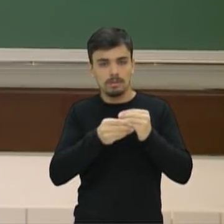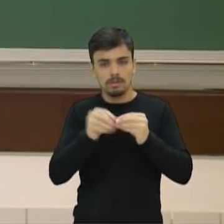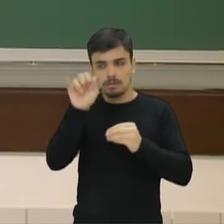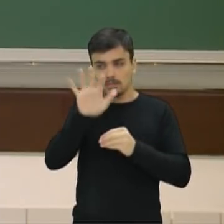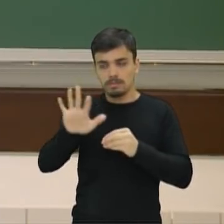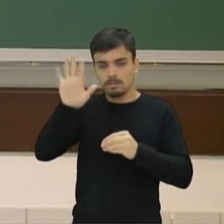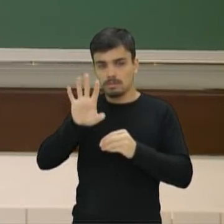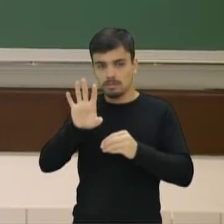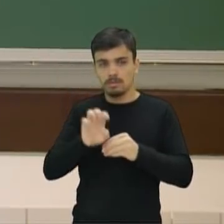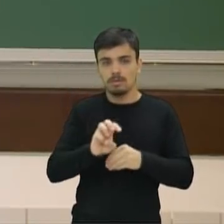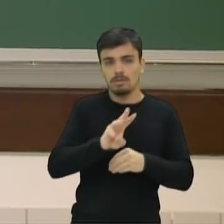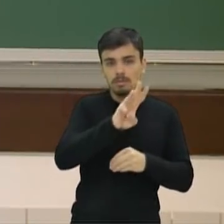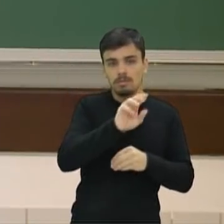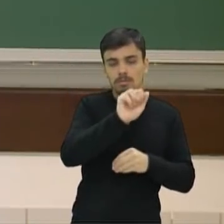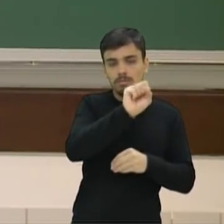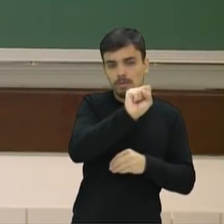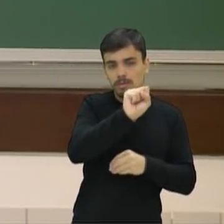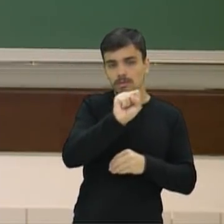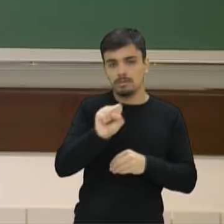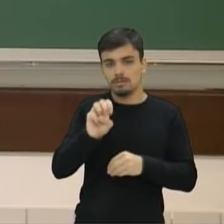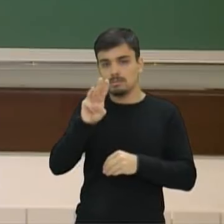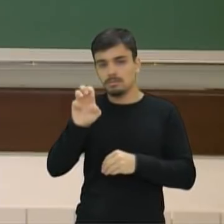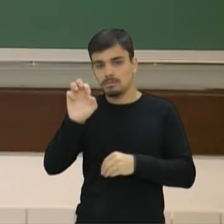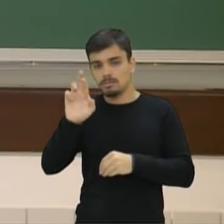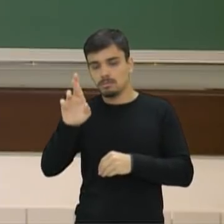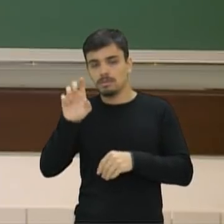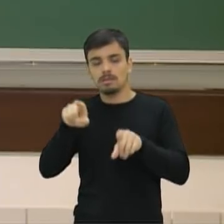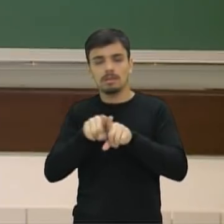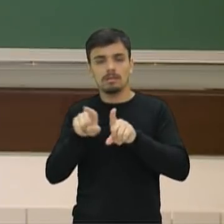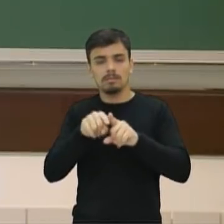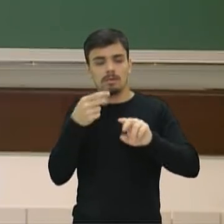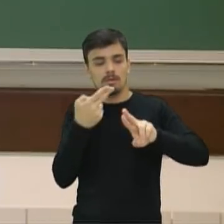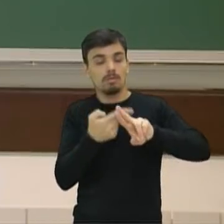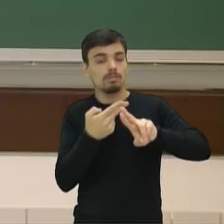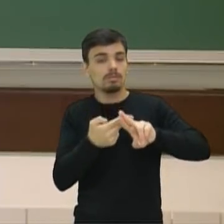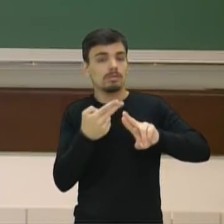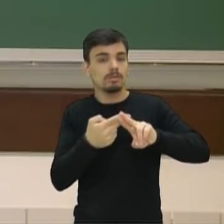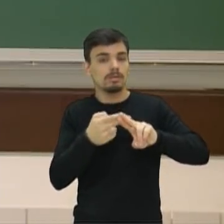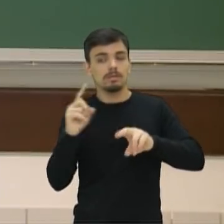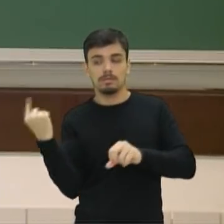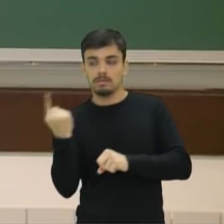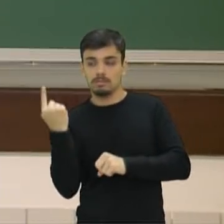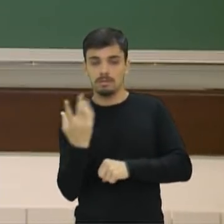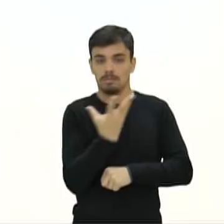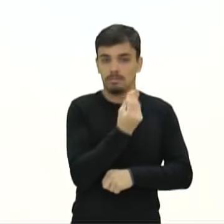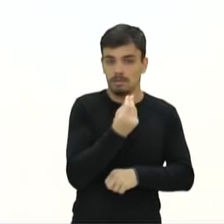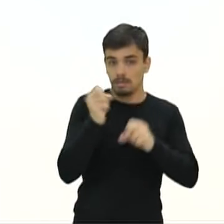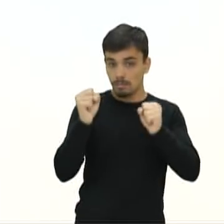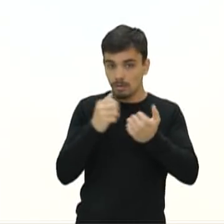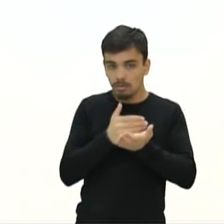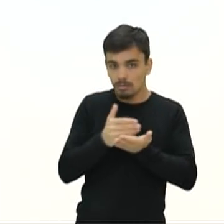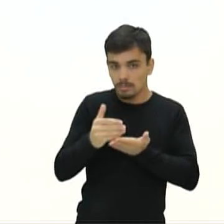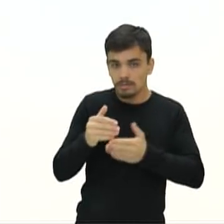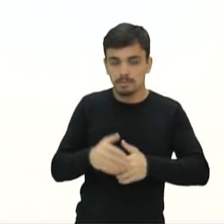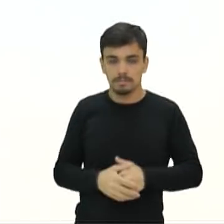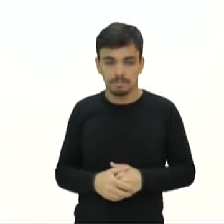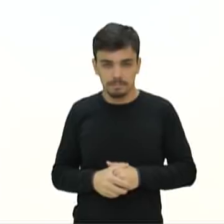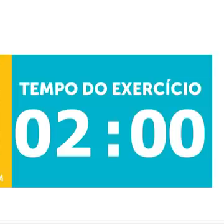com was e com were. Presta atenção no uso do singular e uso do plural. Vamos lá? Let's go!